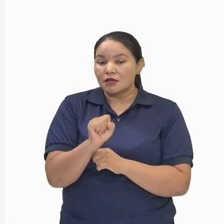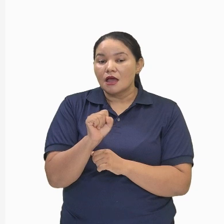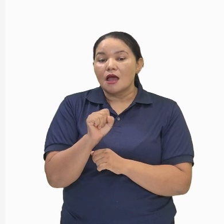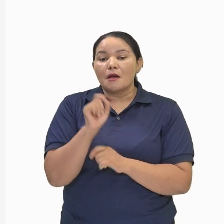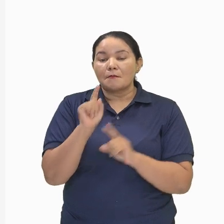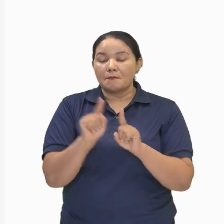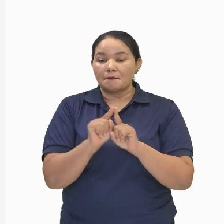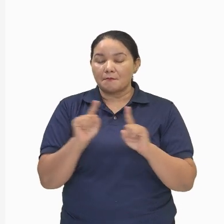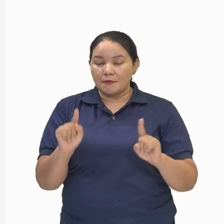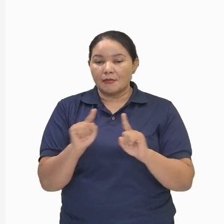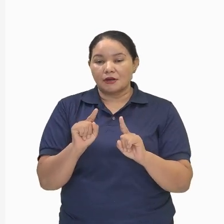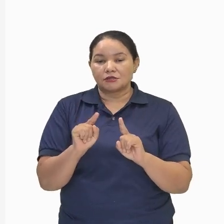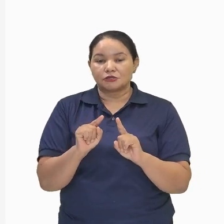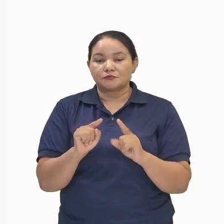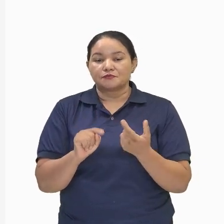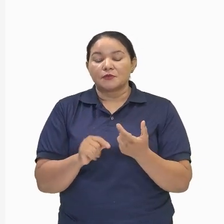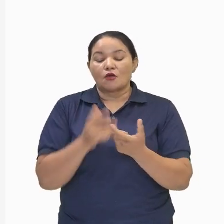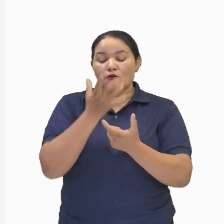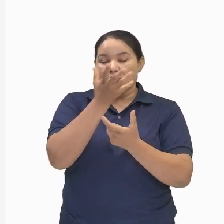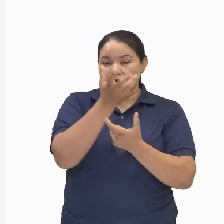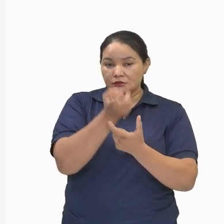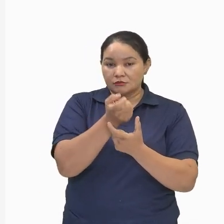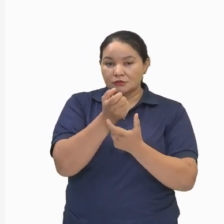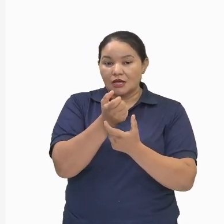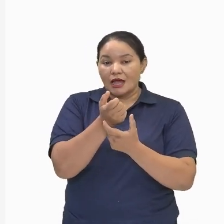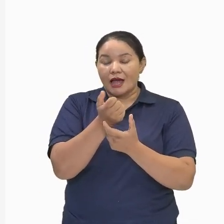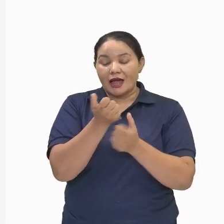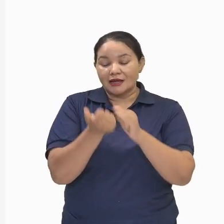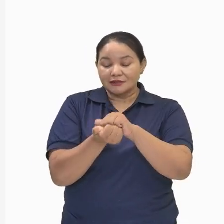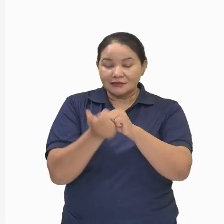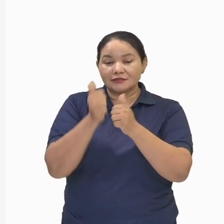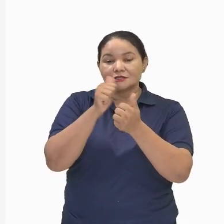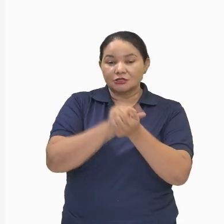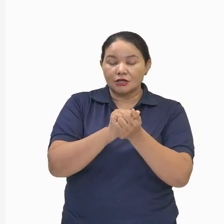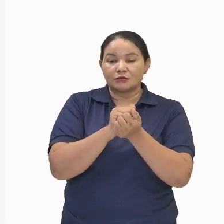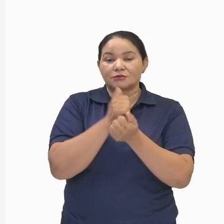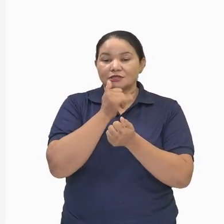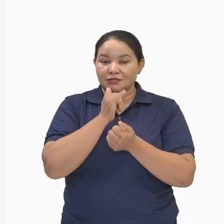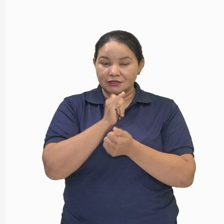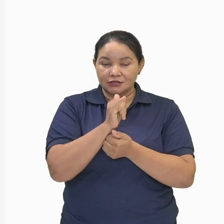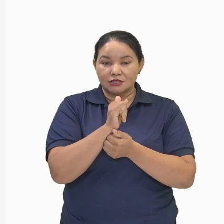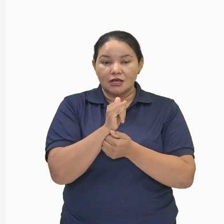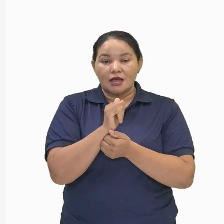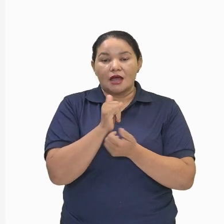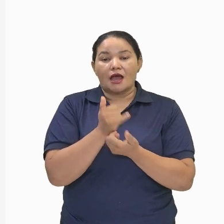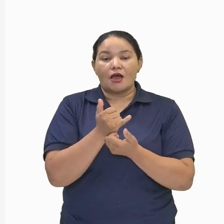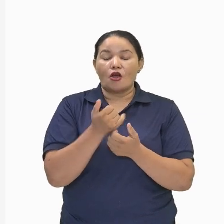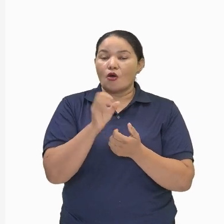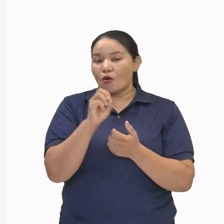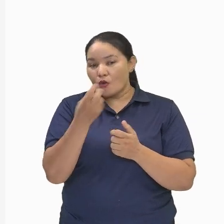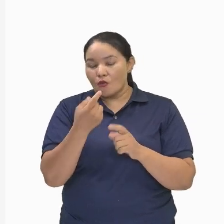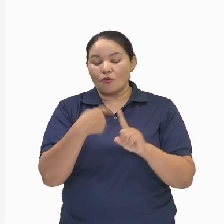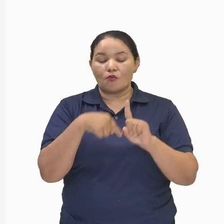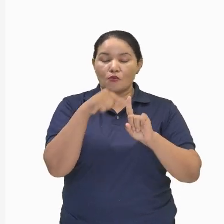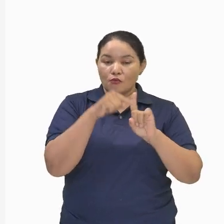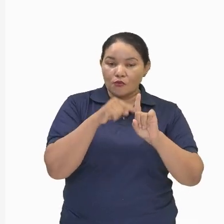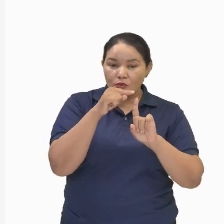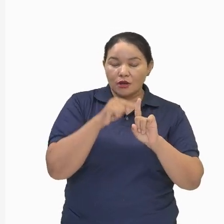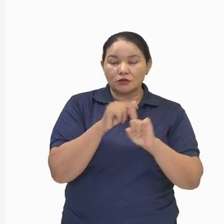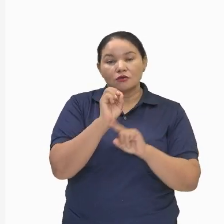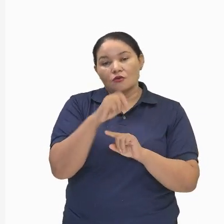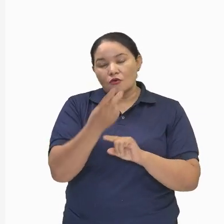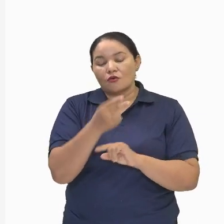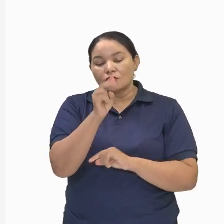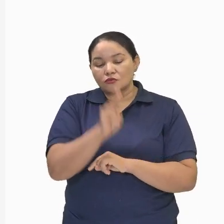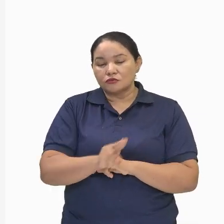resistores recebem energia elétrica e transformam ela exclusivamente em calor. Ou são usados nos circuitos